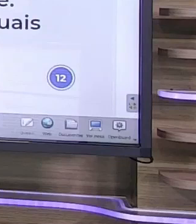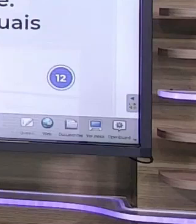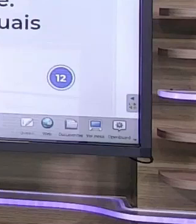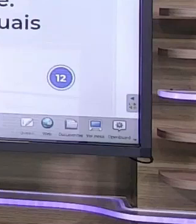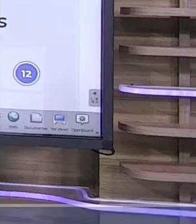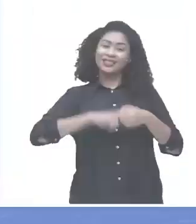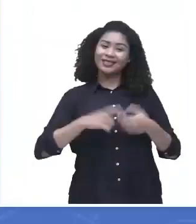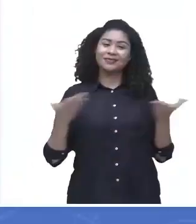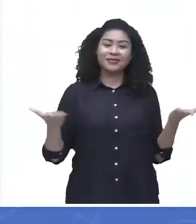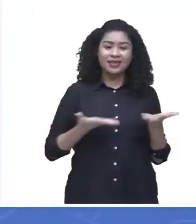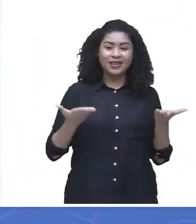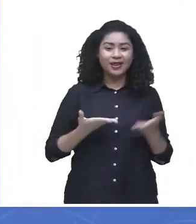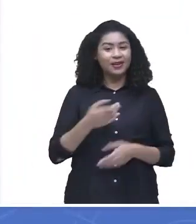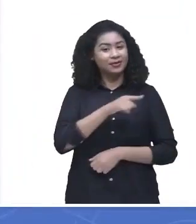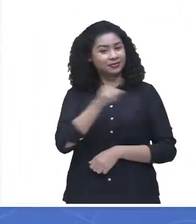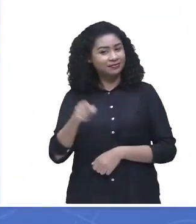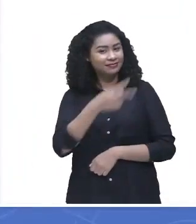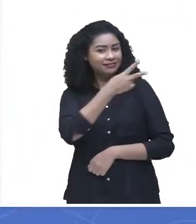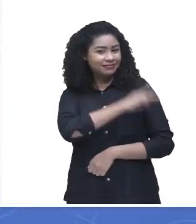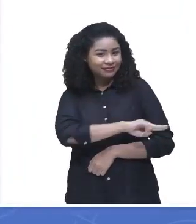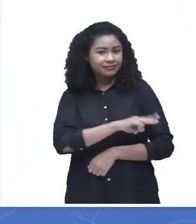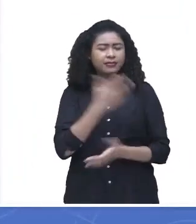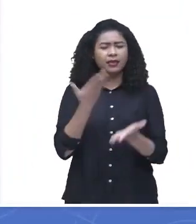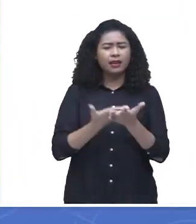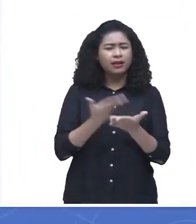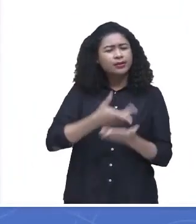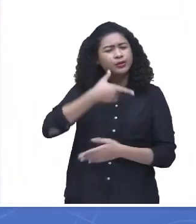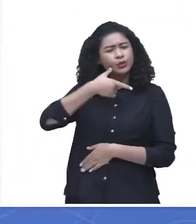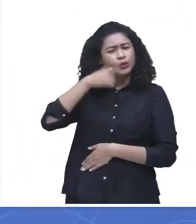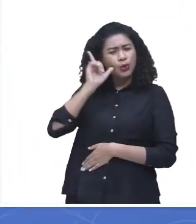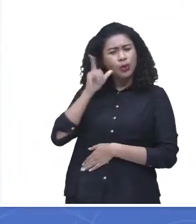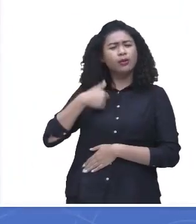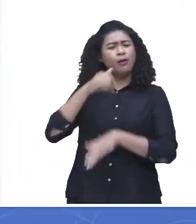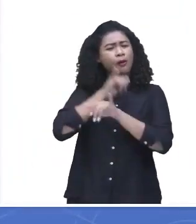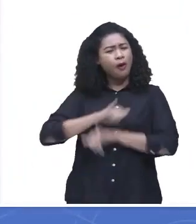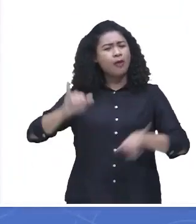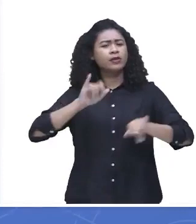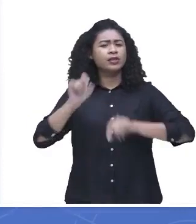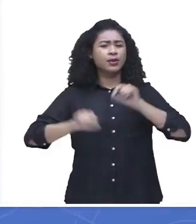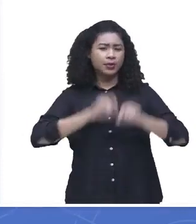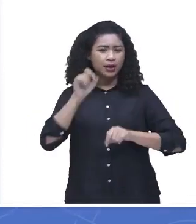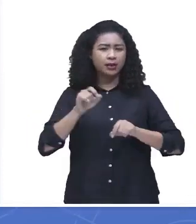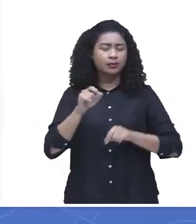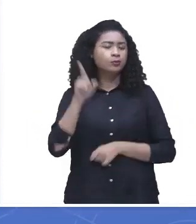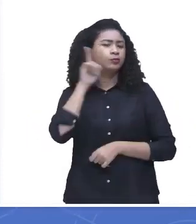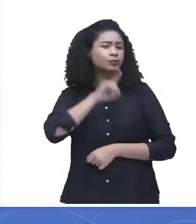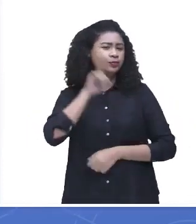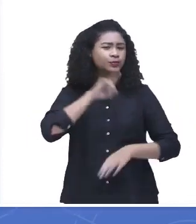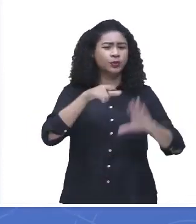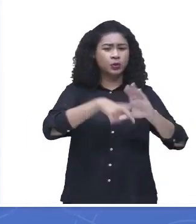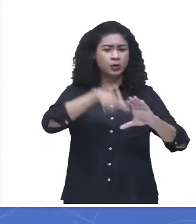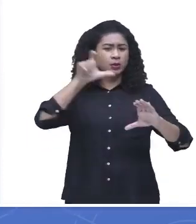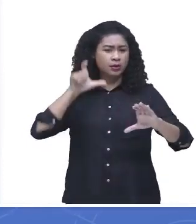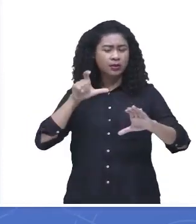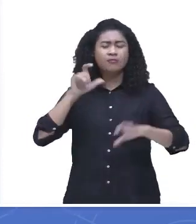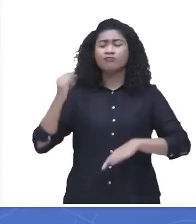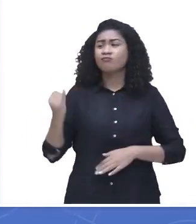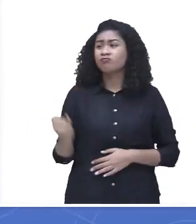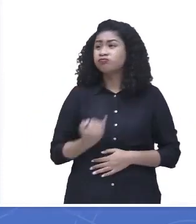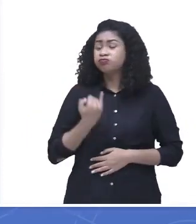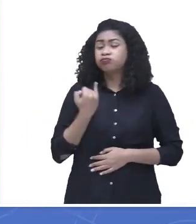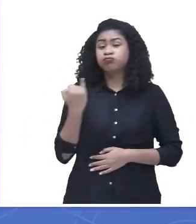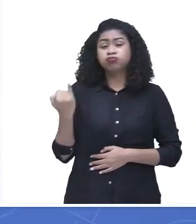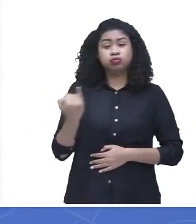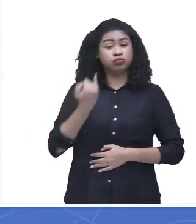Voltando então, segunda série, na aula de ontem eu disse a vocês que a independência dos Estados Unidos, ela foi algo tão importante